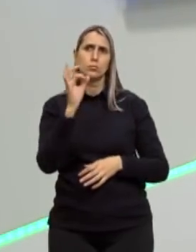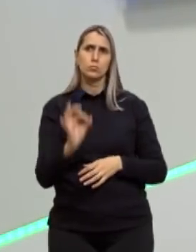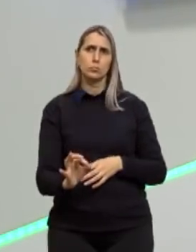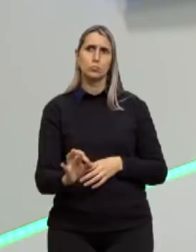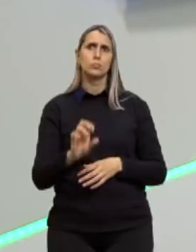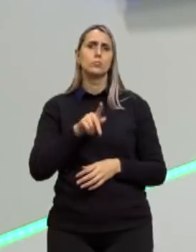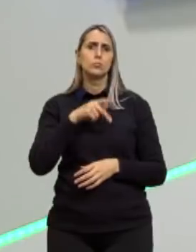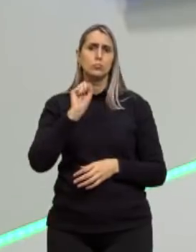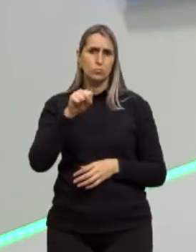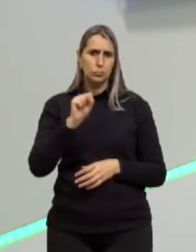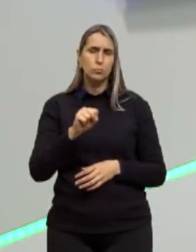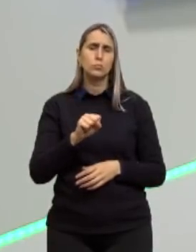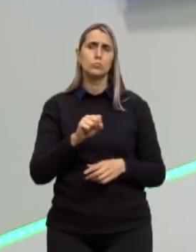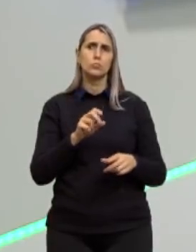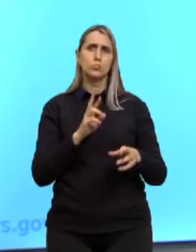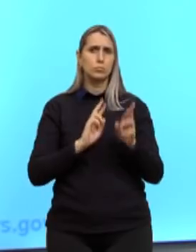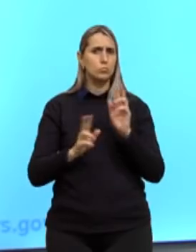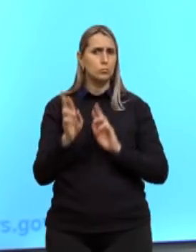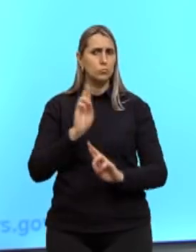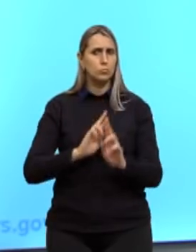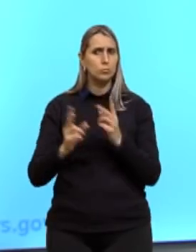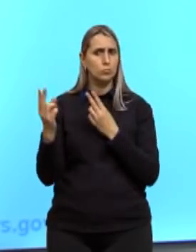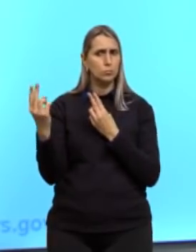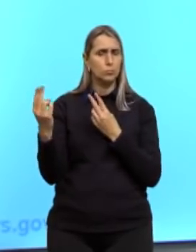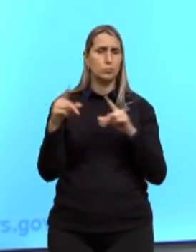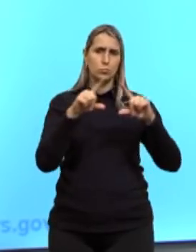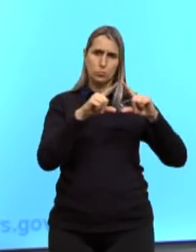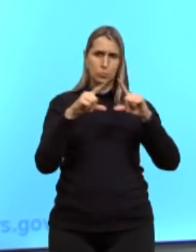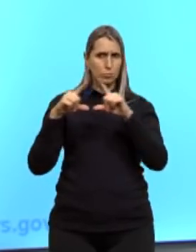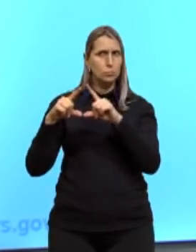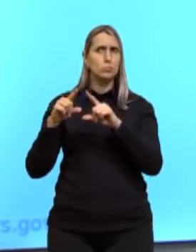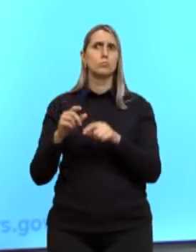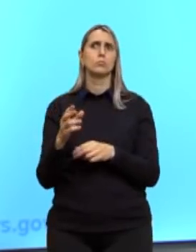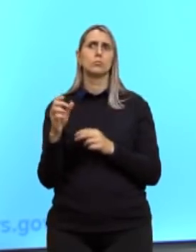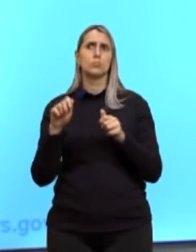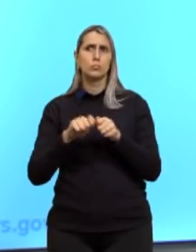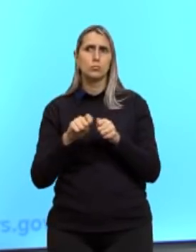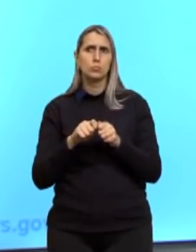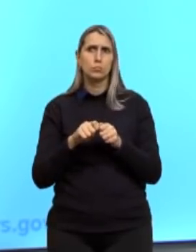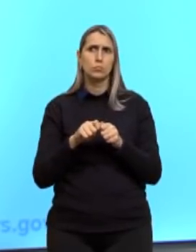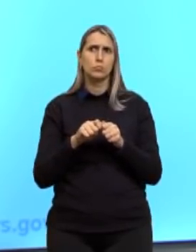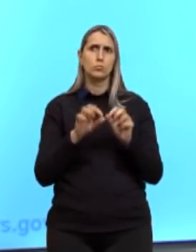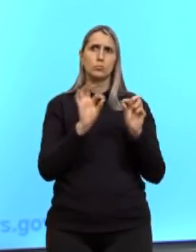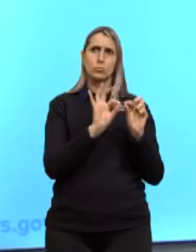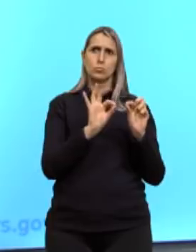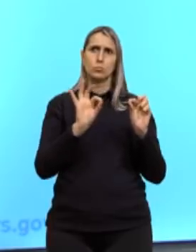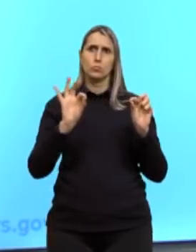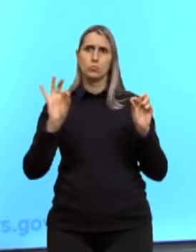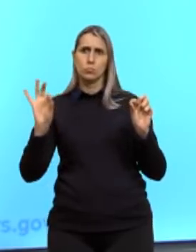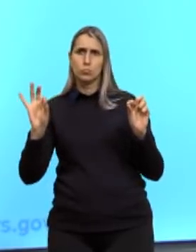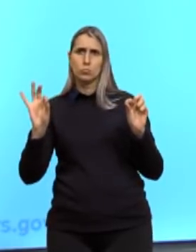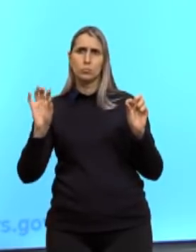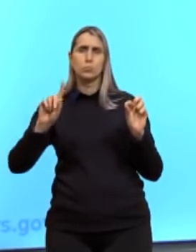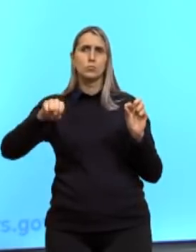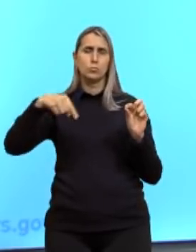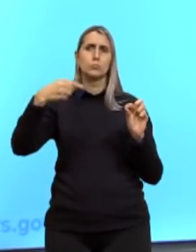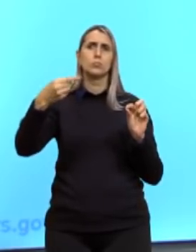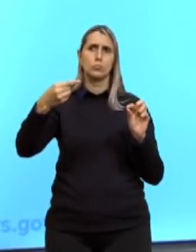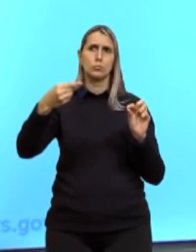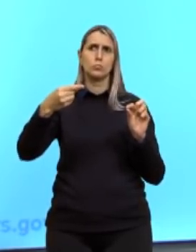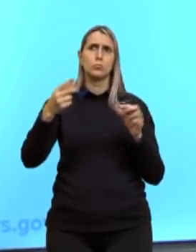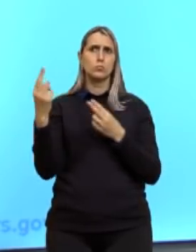afirmar que de acordo com a semelhança de triângulo o triângulo formado pela reta paralela a um dos lados